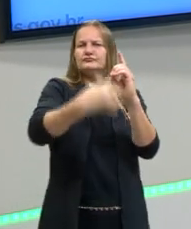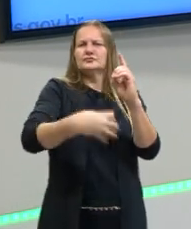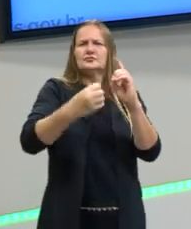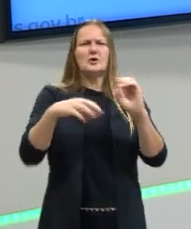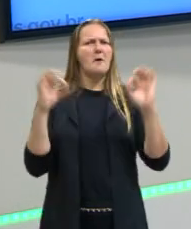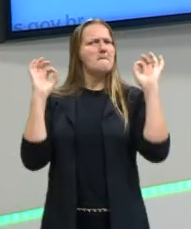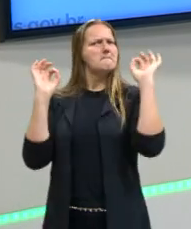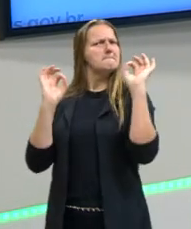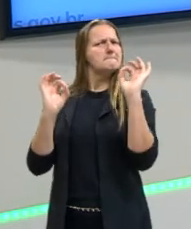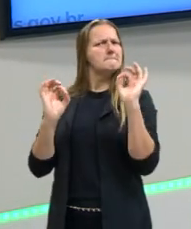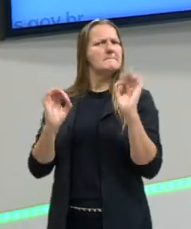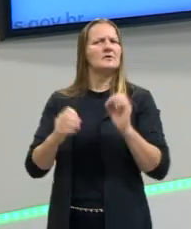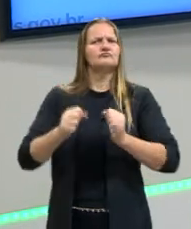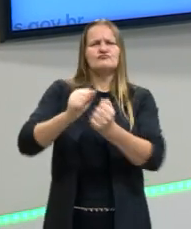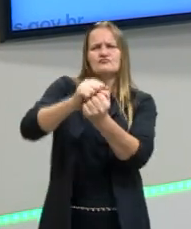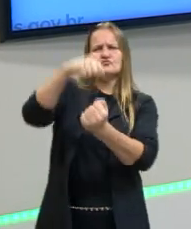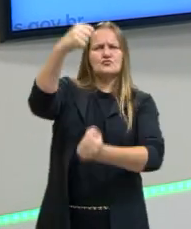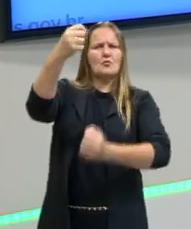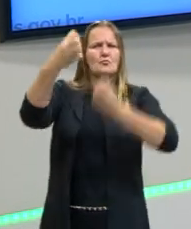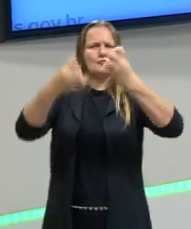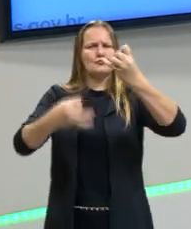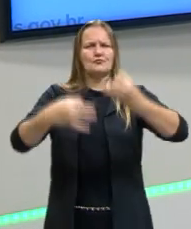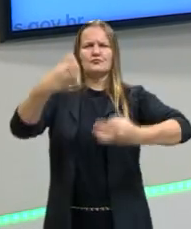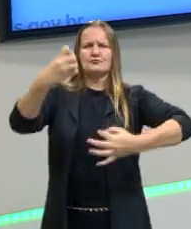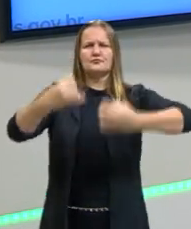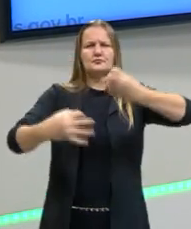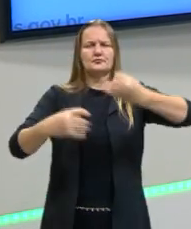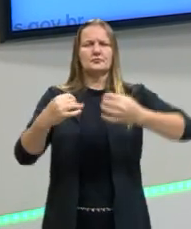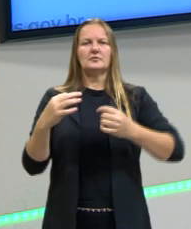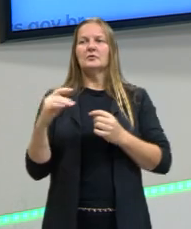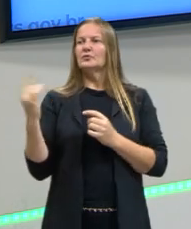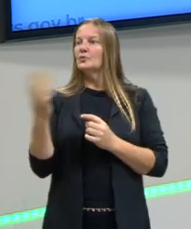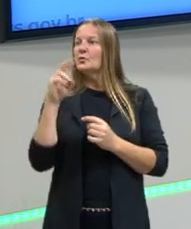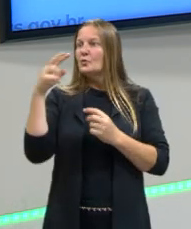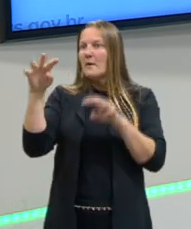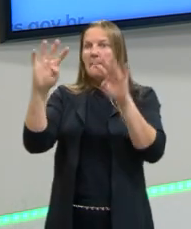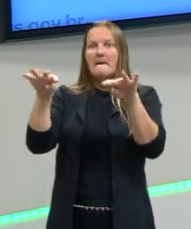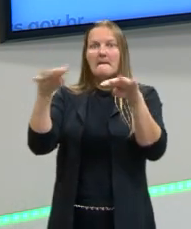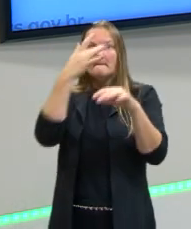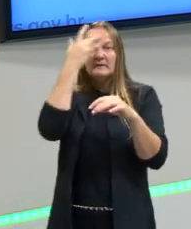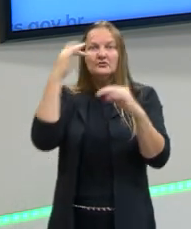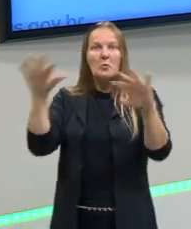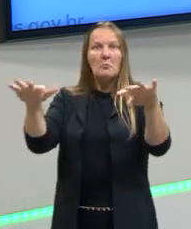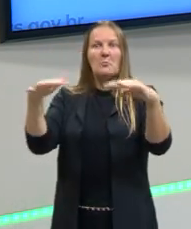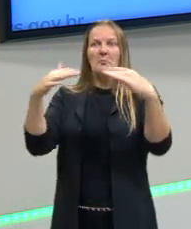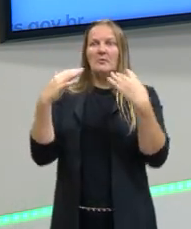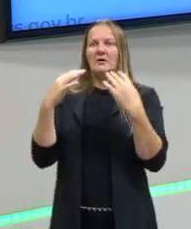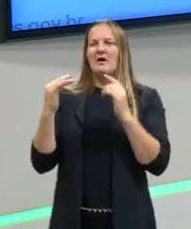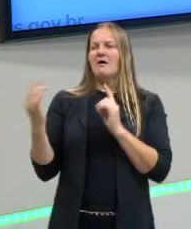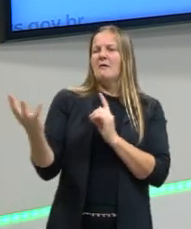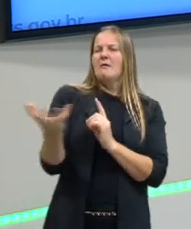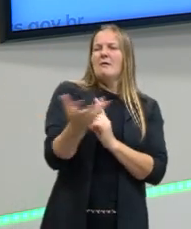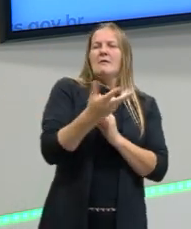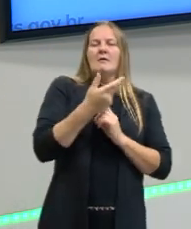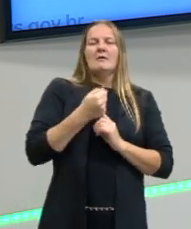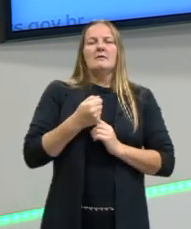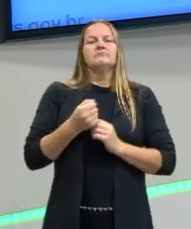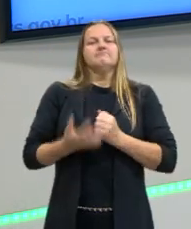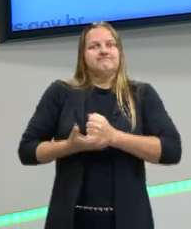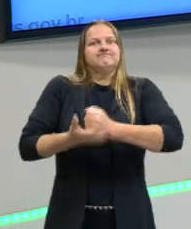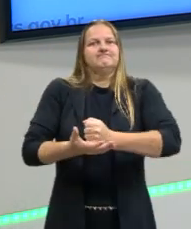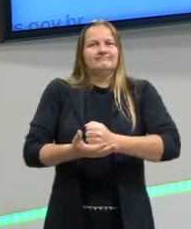bem feito arte do convencimento é Nessa proposta o que que vai acontecer